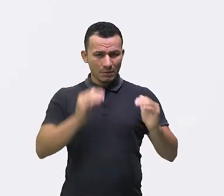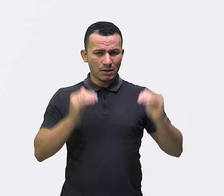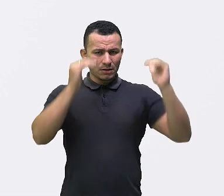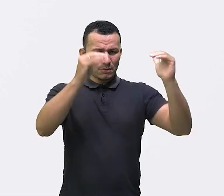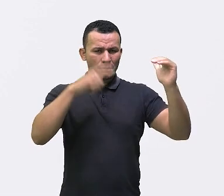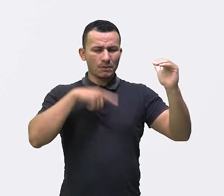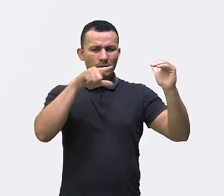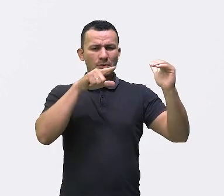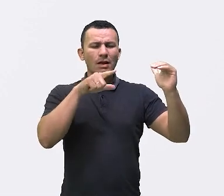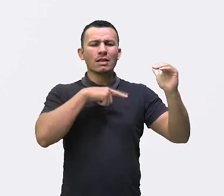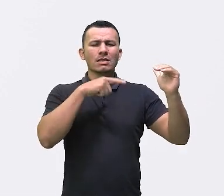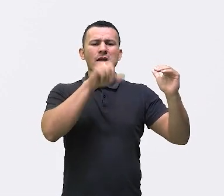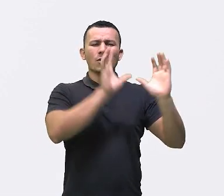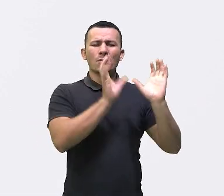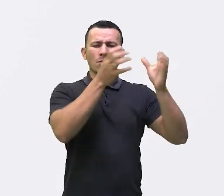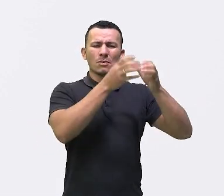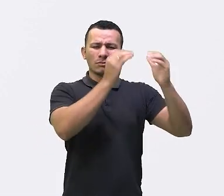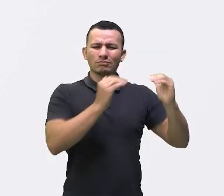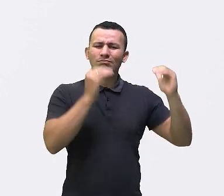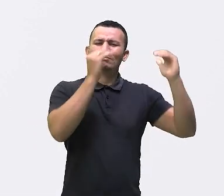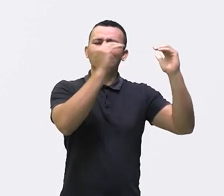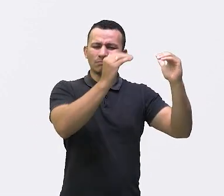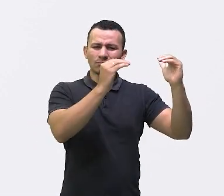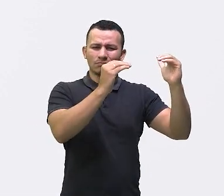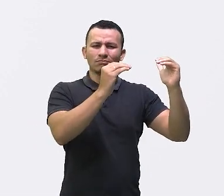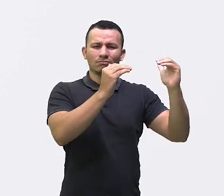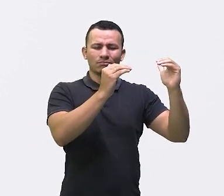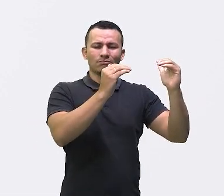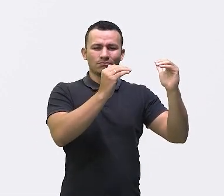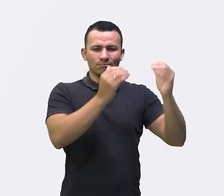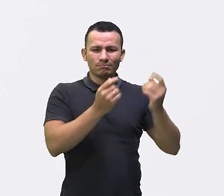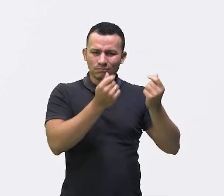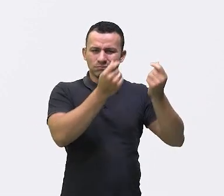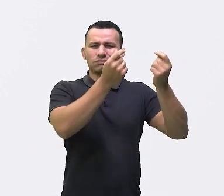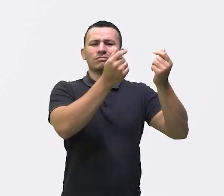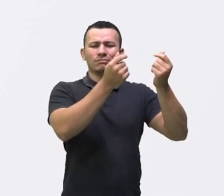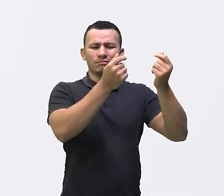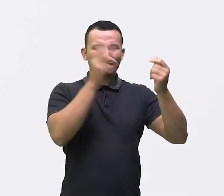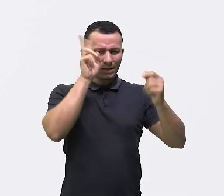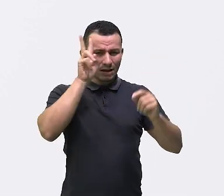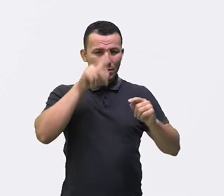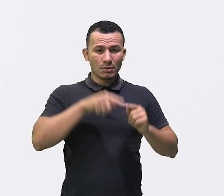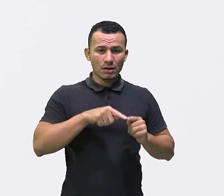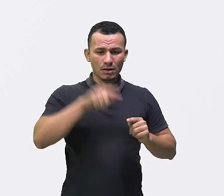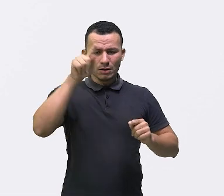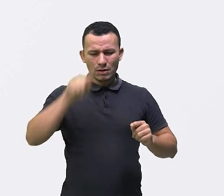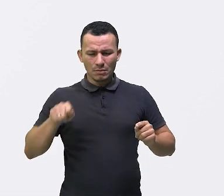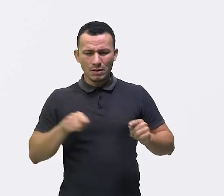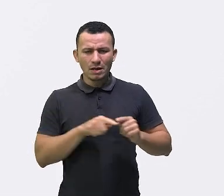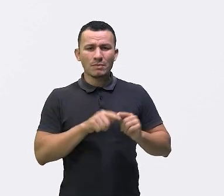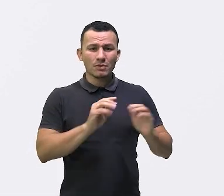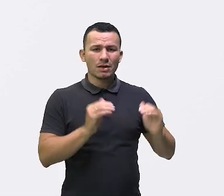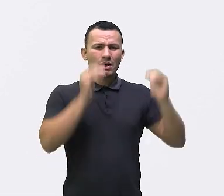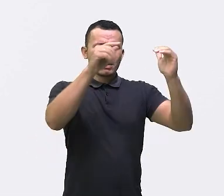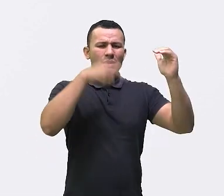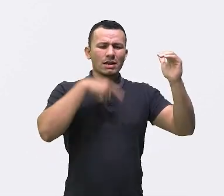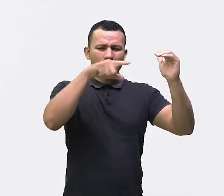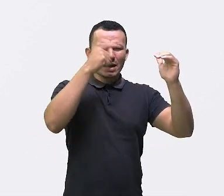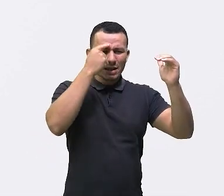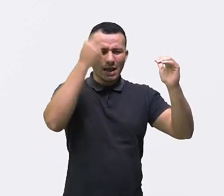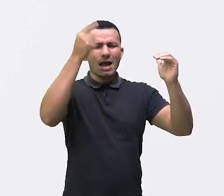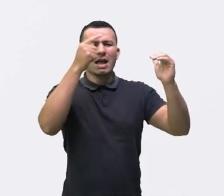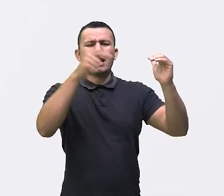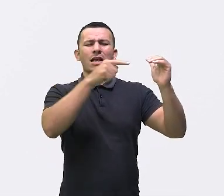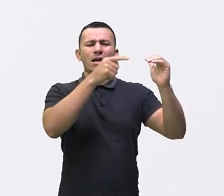superestrutura é a parte de cima, né, naquela analogia da pirâmide, onde estão as ideias, a